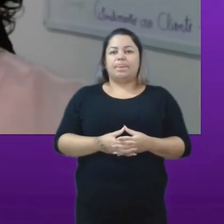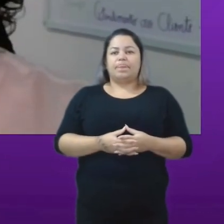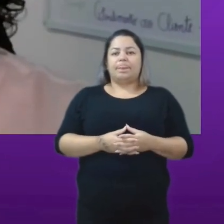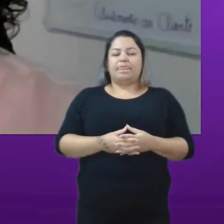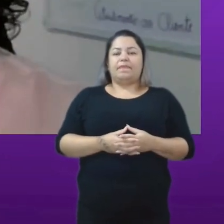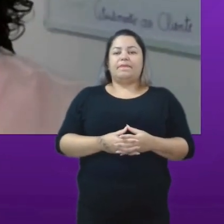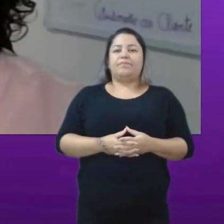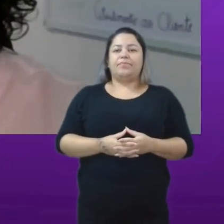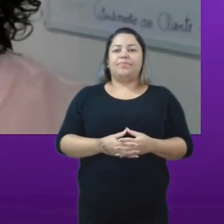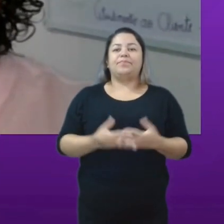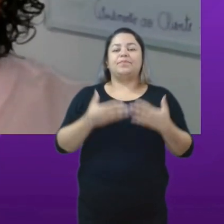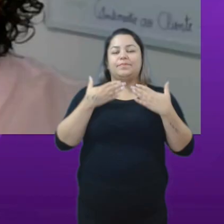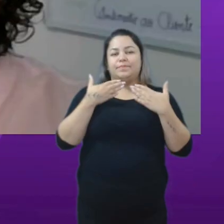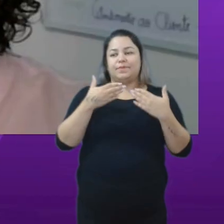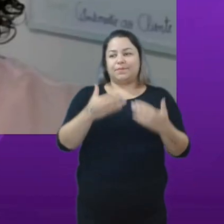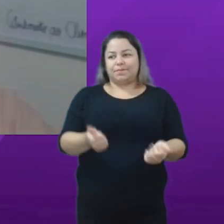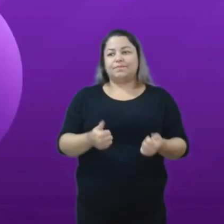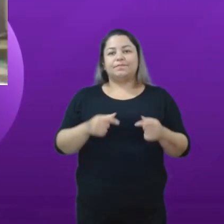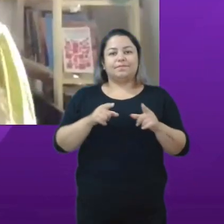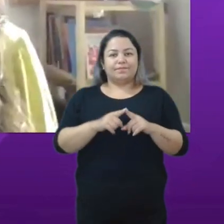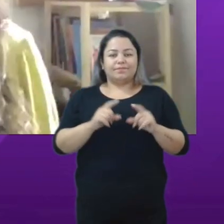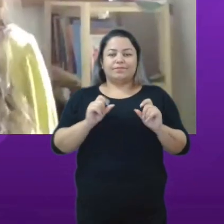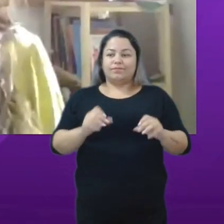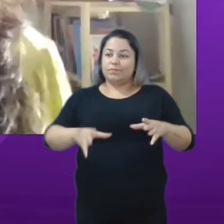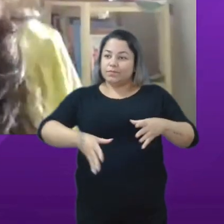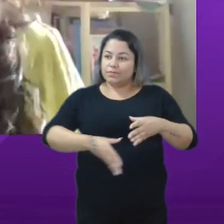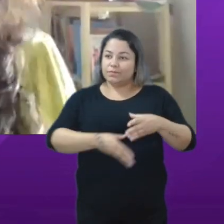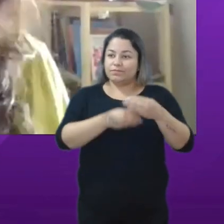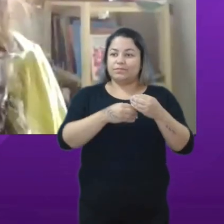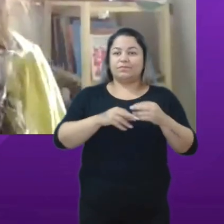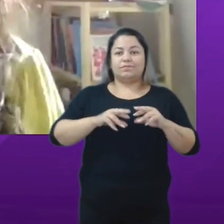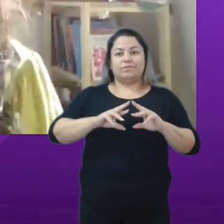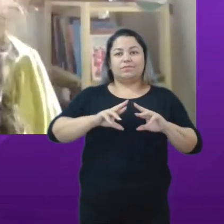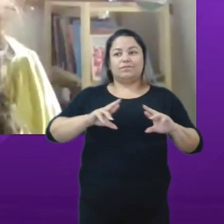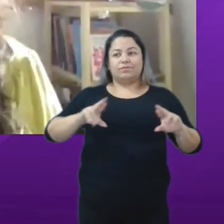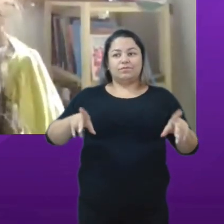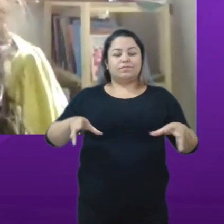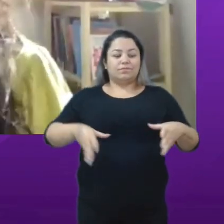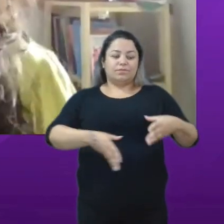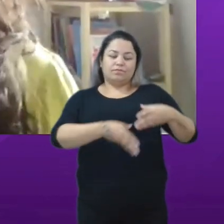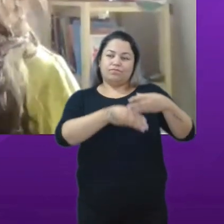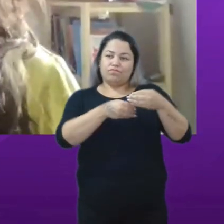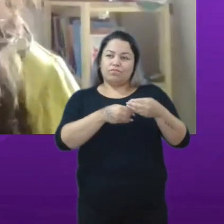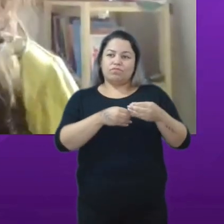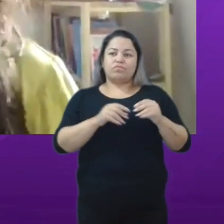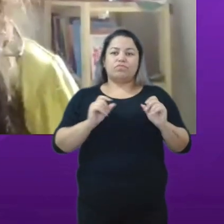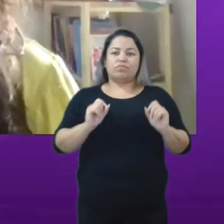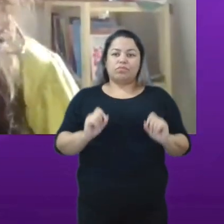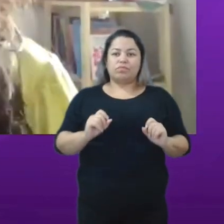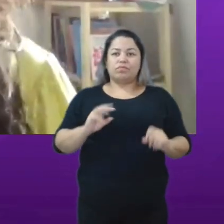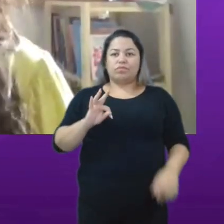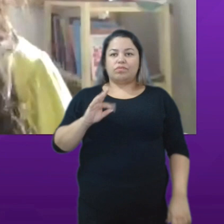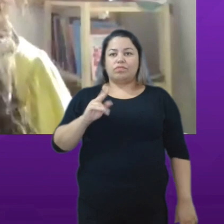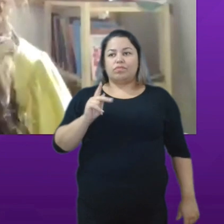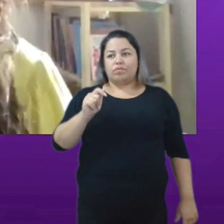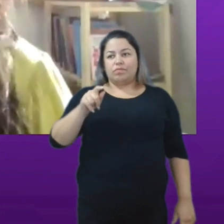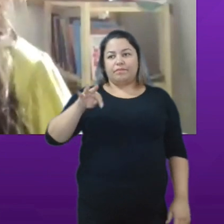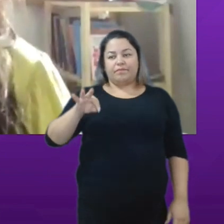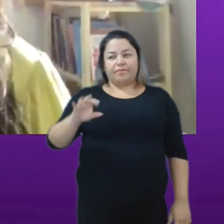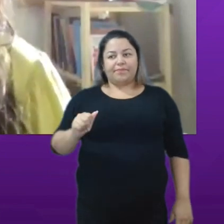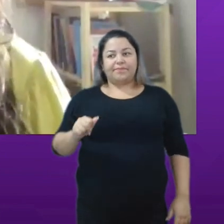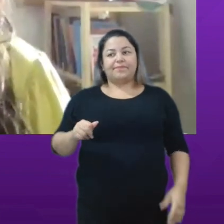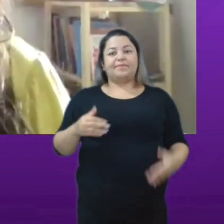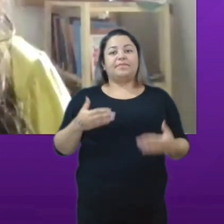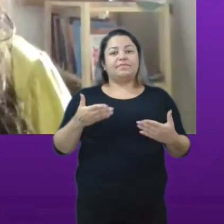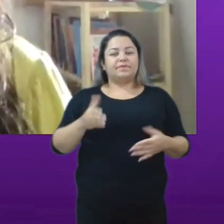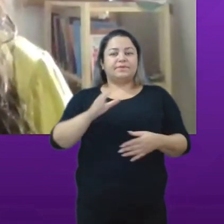Muito bom que vocês acabam trazendo elementos diferentes, mas que se complementam. E aí, Tati, como você, enfim, está na